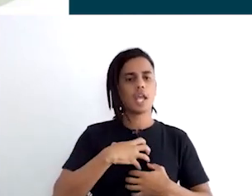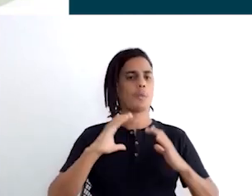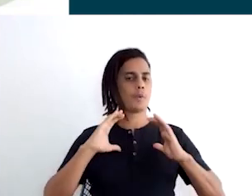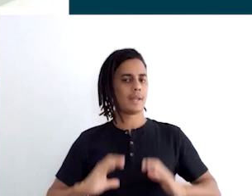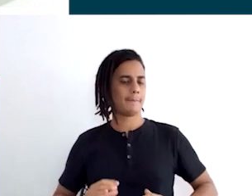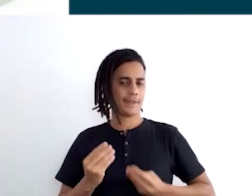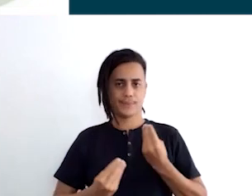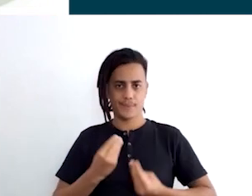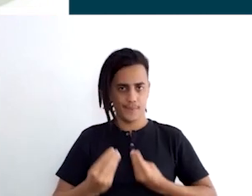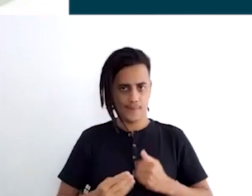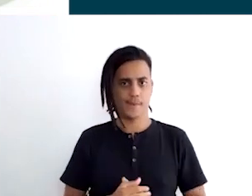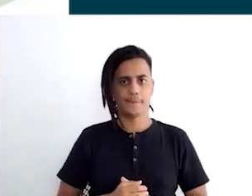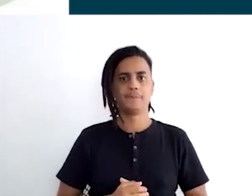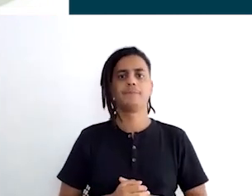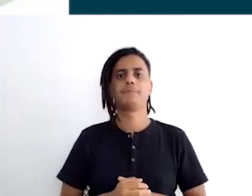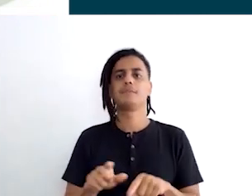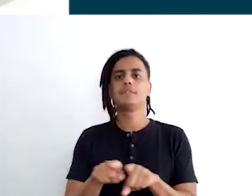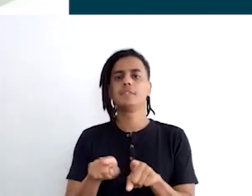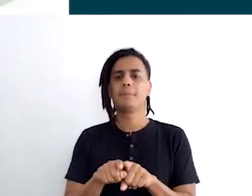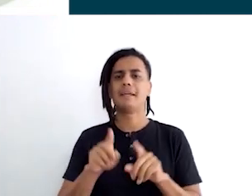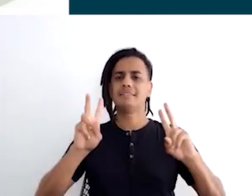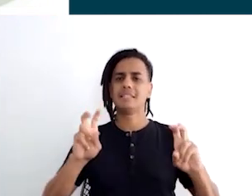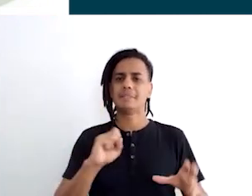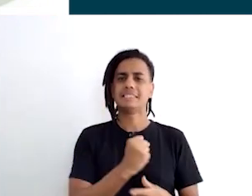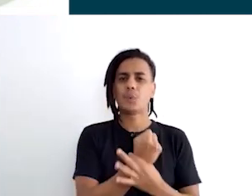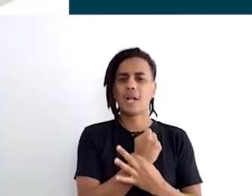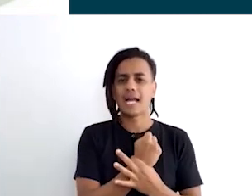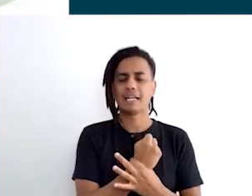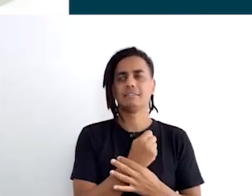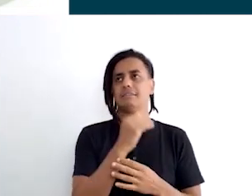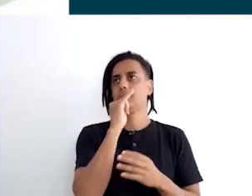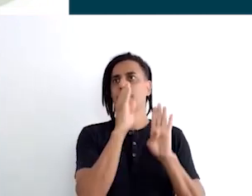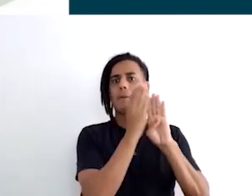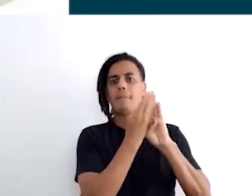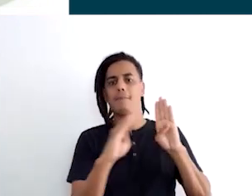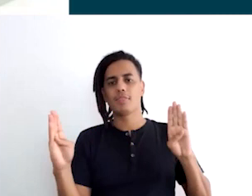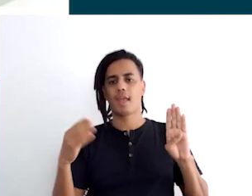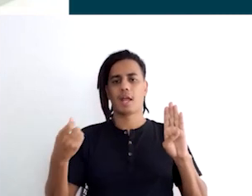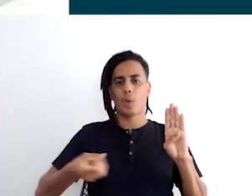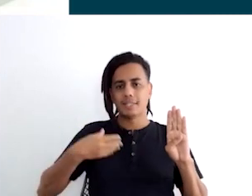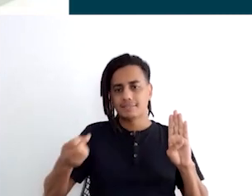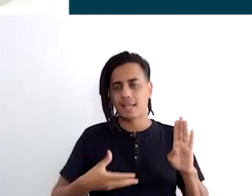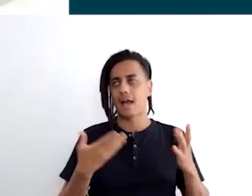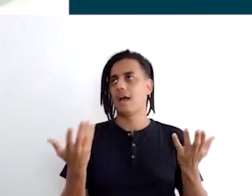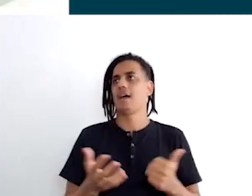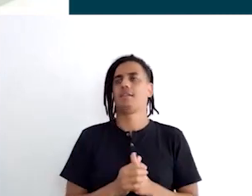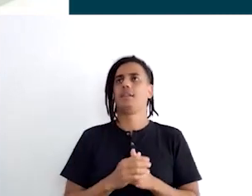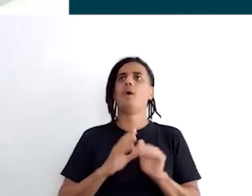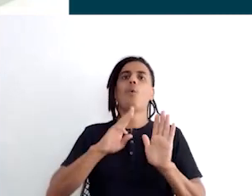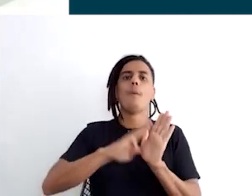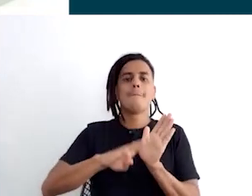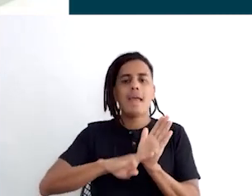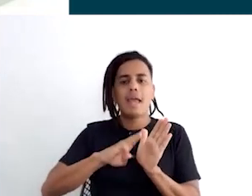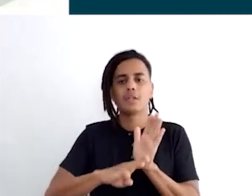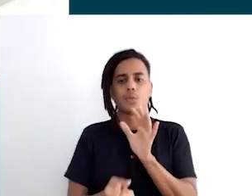remedia questões de segurança, que pode ser bibliotecas desatualizadas, que pode ser algum método que foi